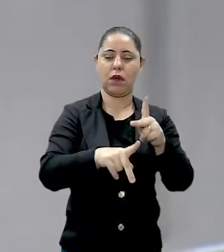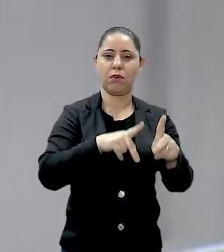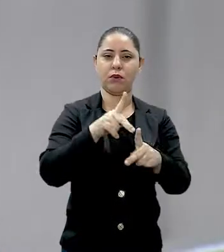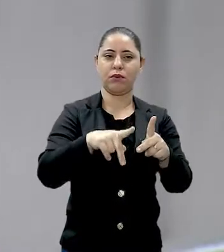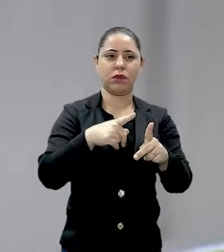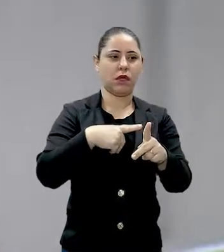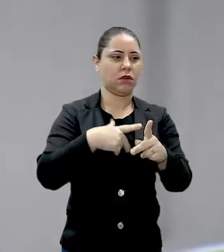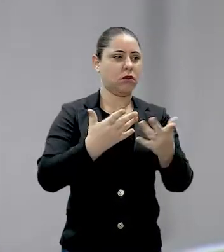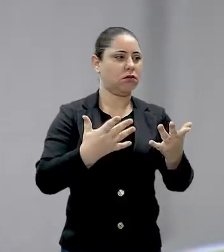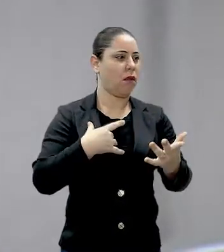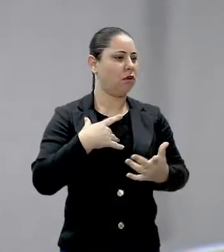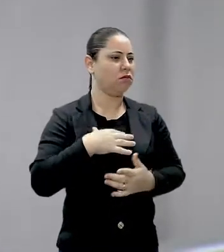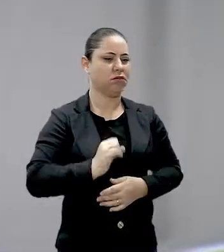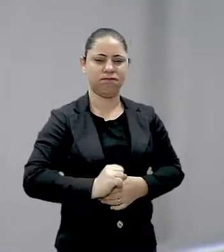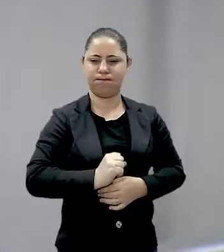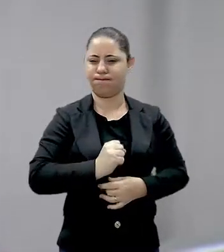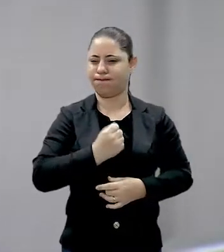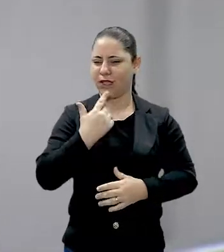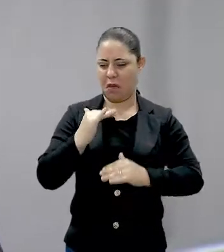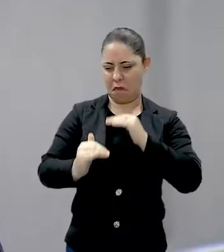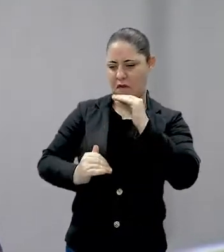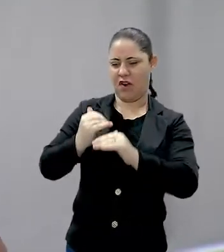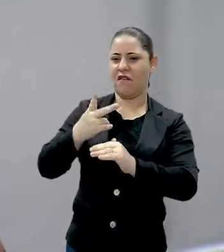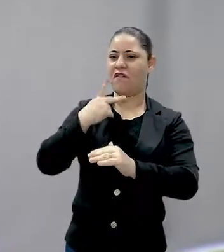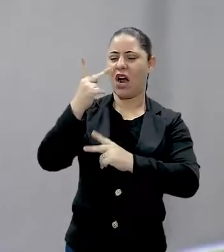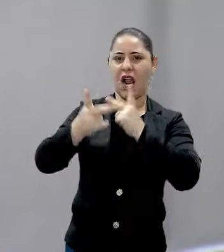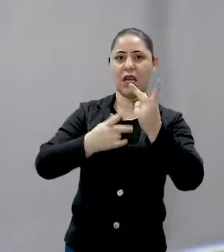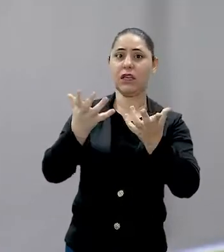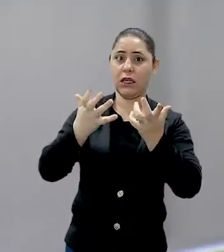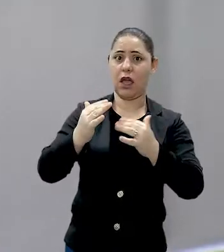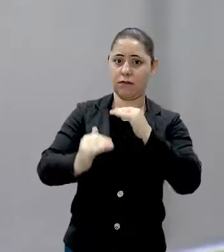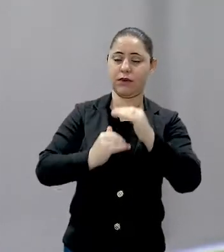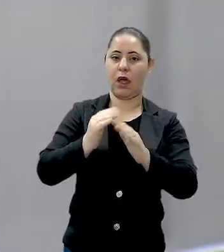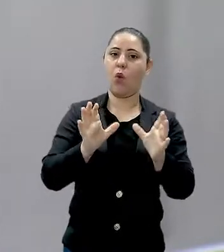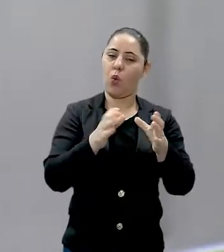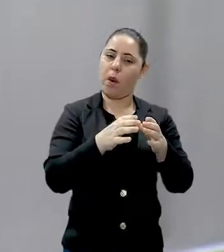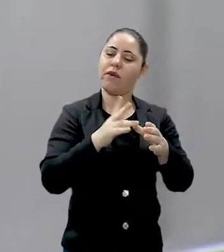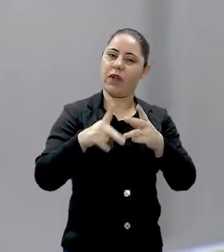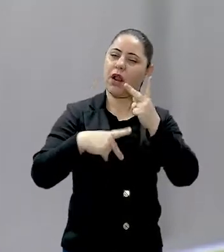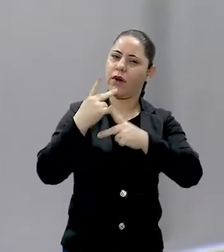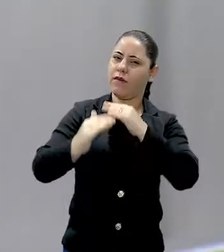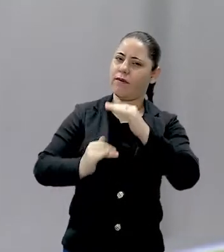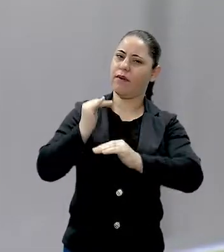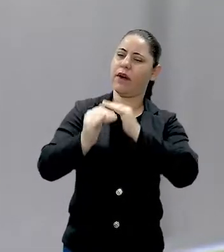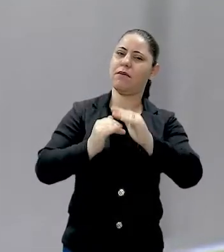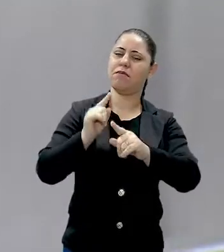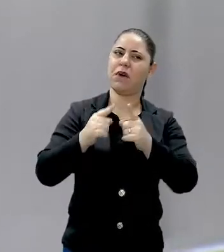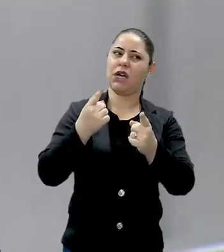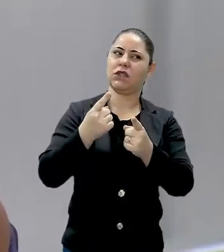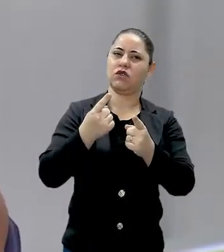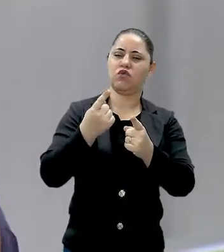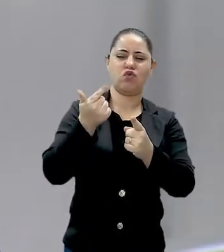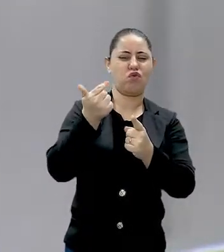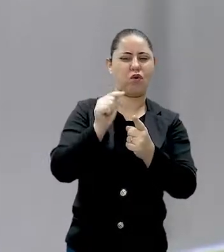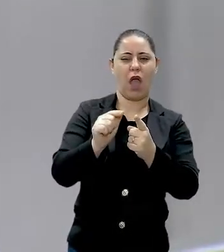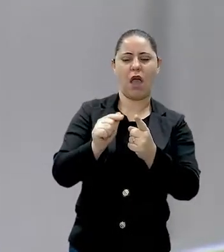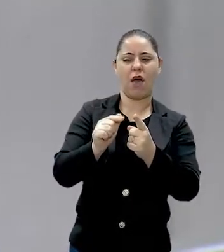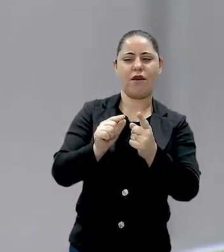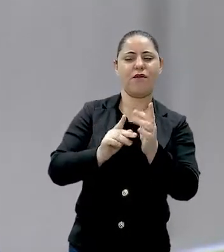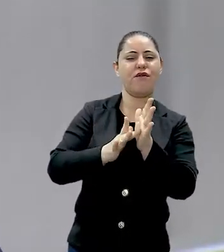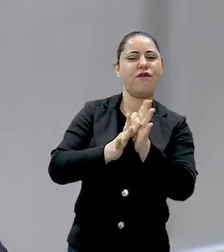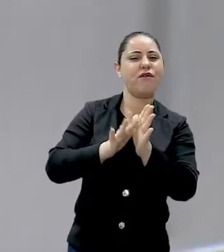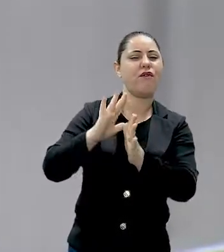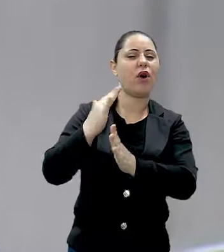população ela fica indignada com alguns avanços. Ela fala que quer aqueles avanços, essa parcela fala que quer avanços, mas no fundo ela não quer os